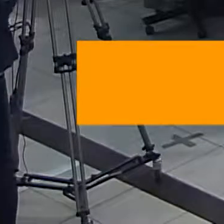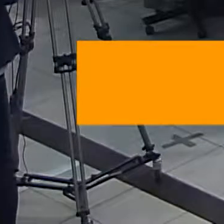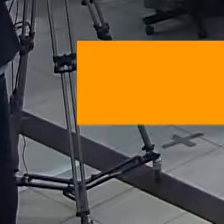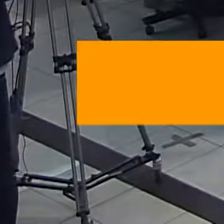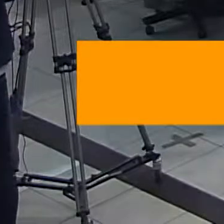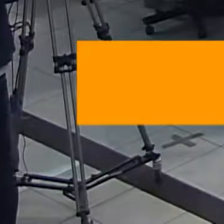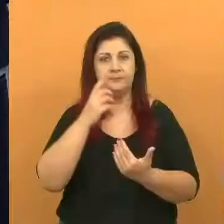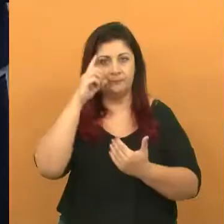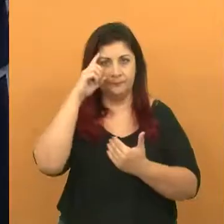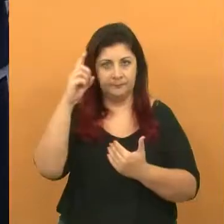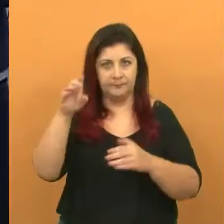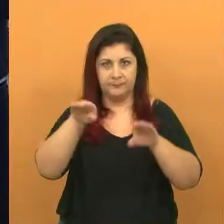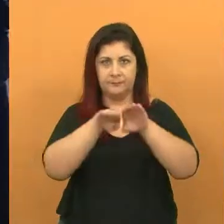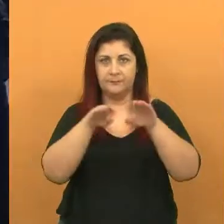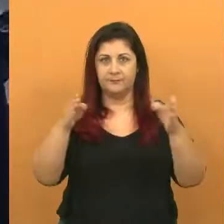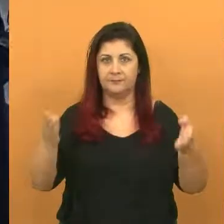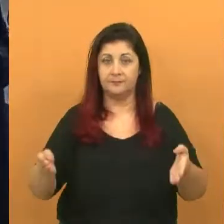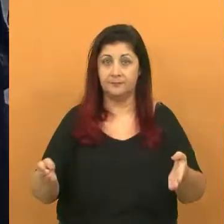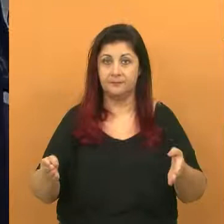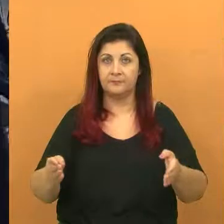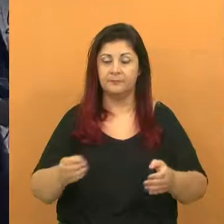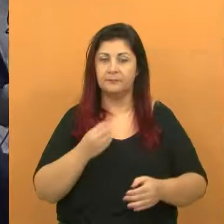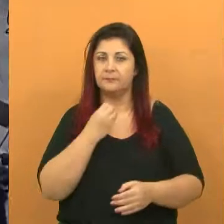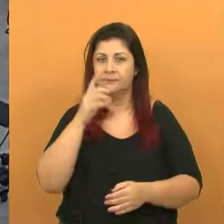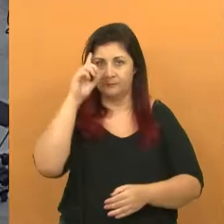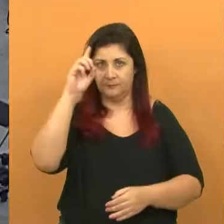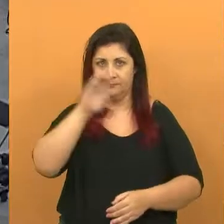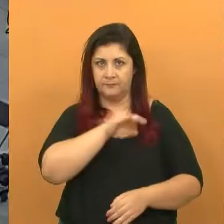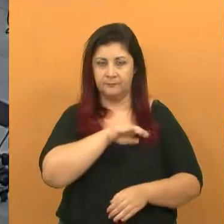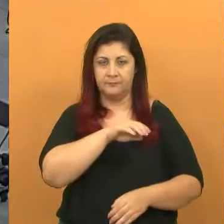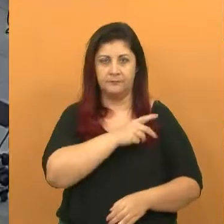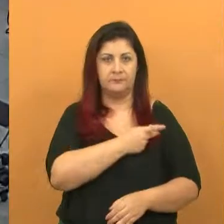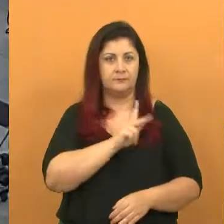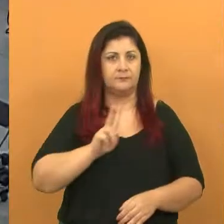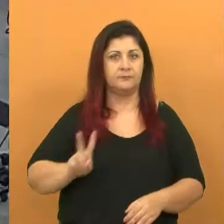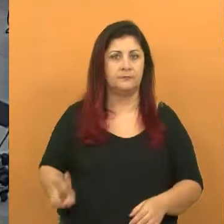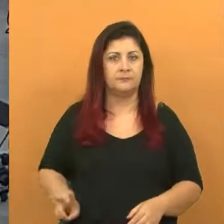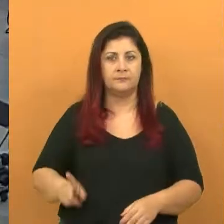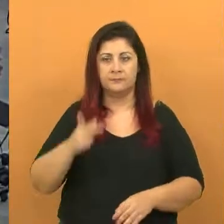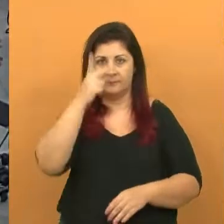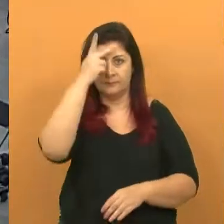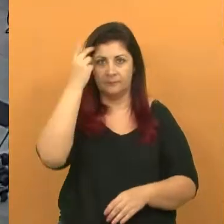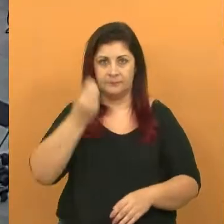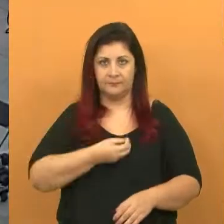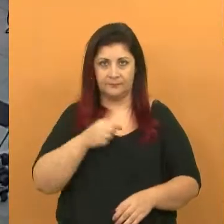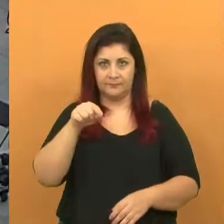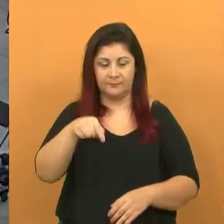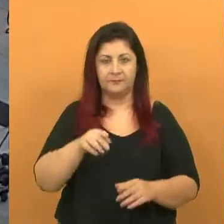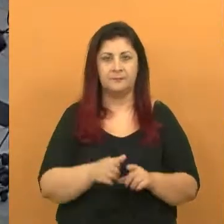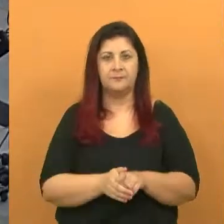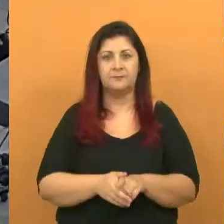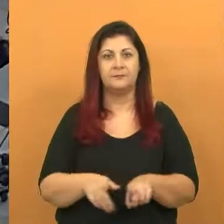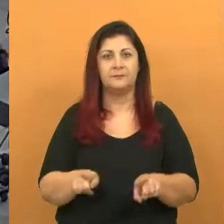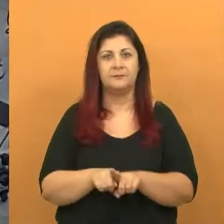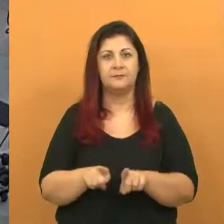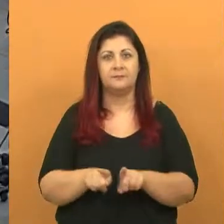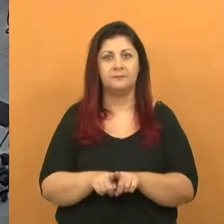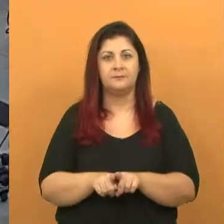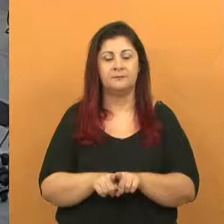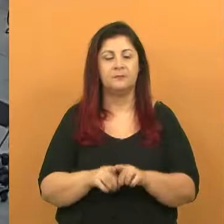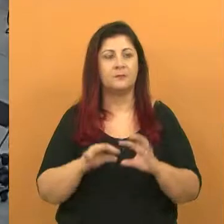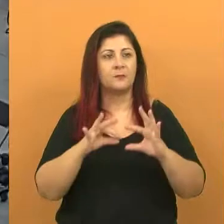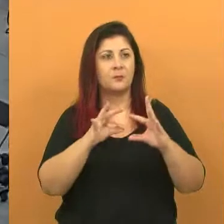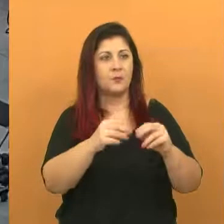Bom dia à mesa, nobres vereadores, ao público presente, em especial aos historiadores